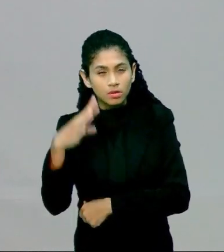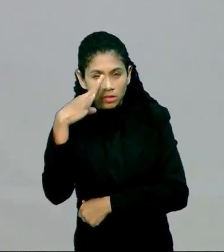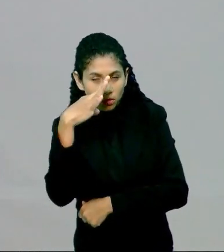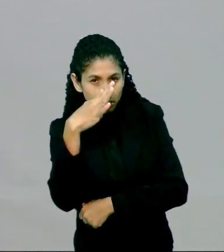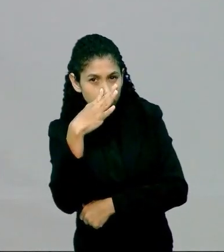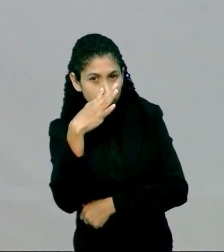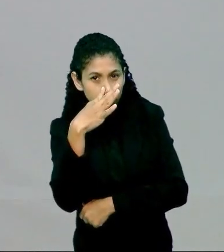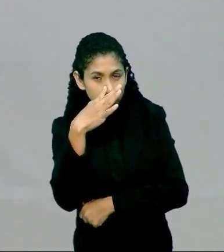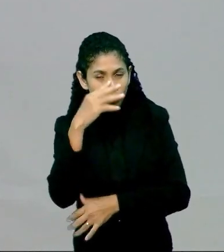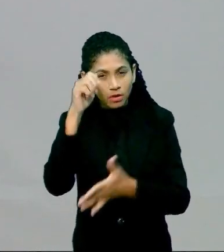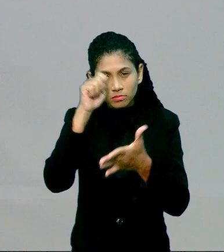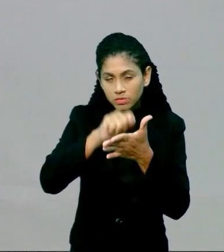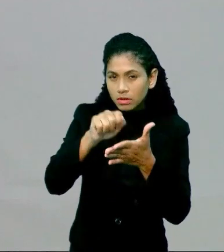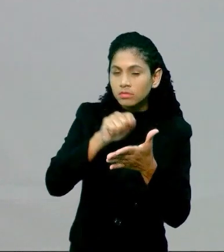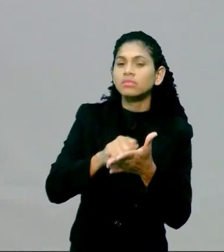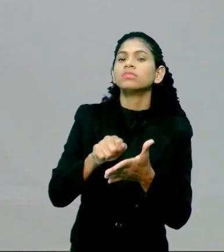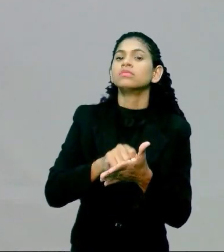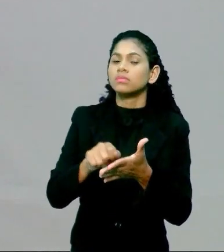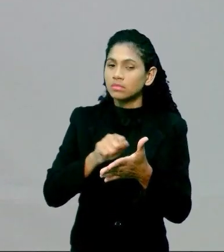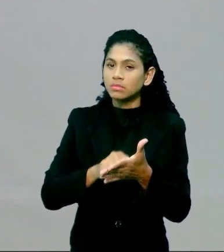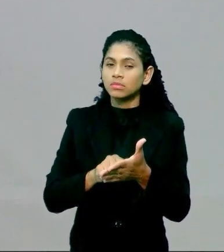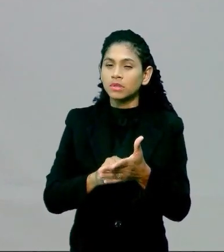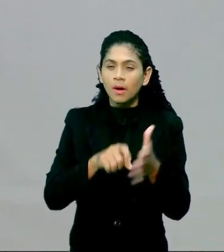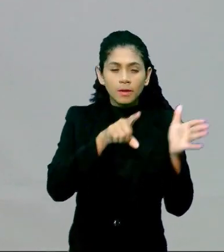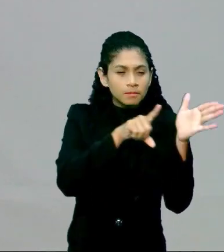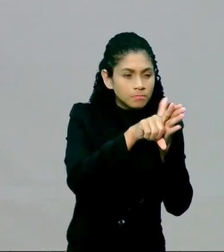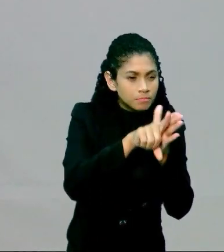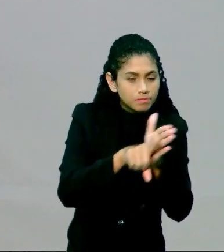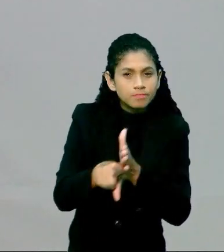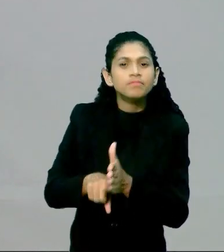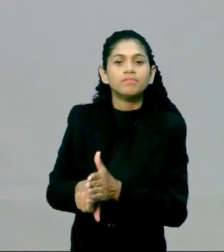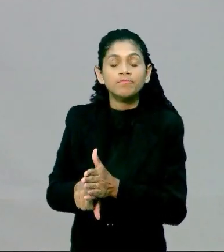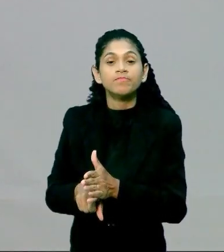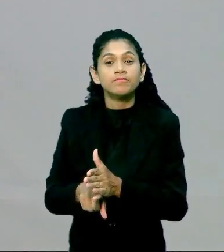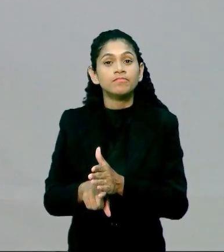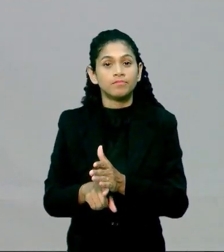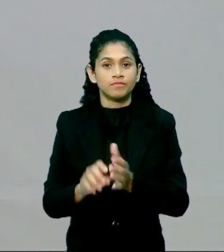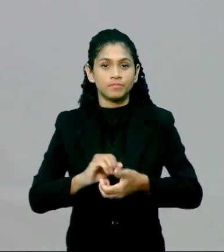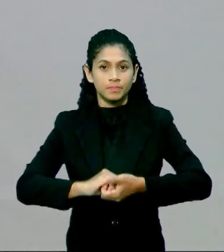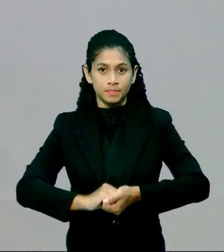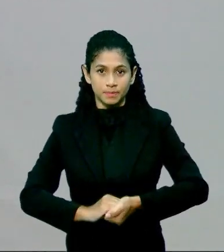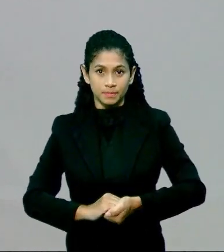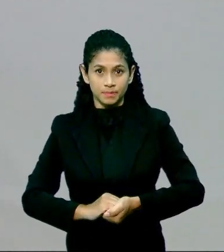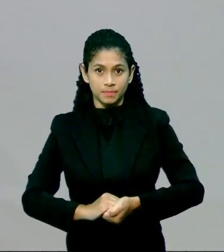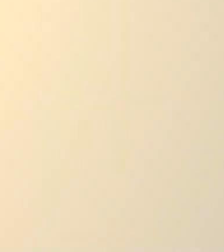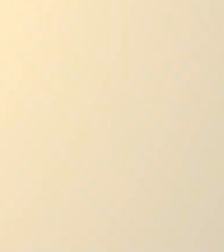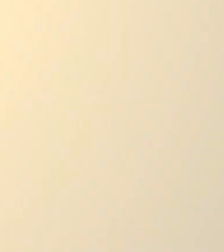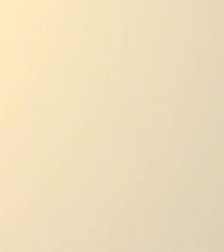tá? Ou ir fazer anotações, pesquisa, dar uma olhada direitinho. Fica com a gente!